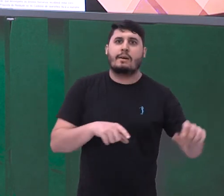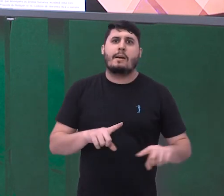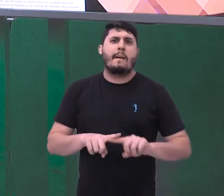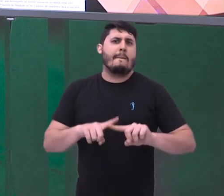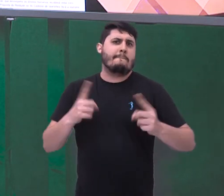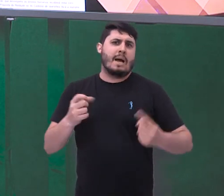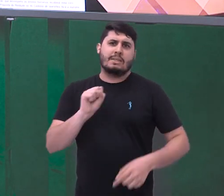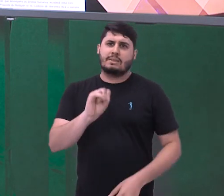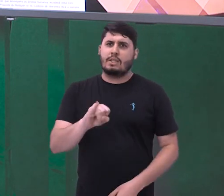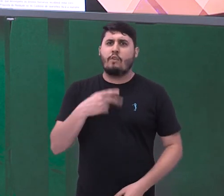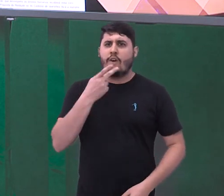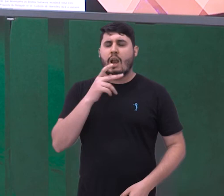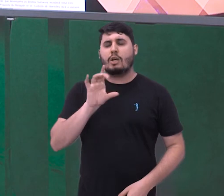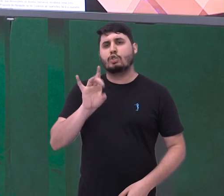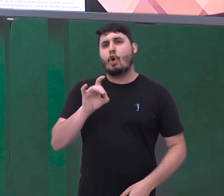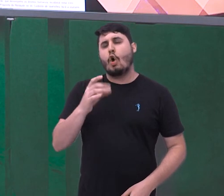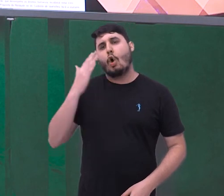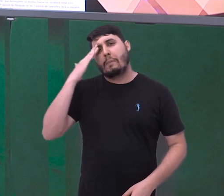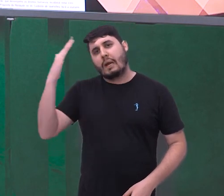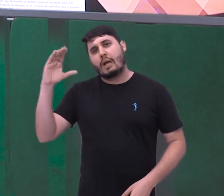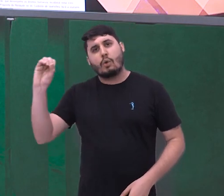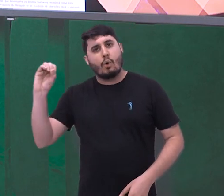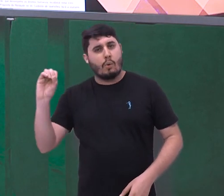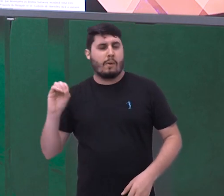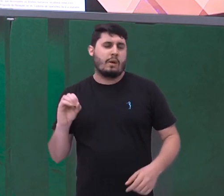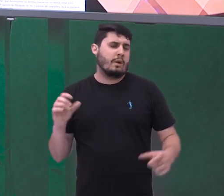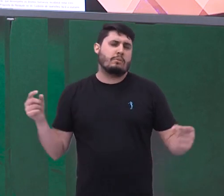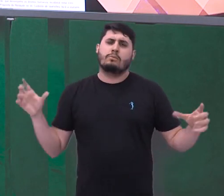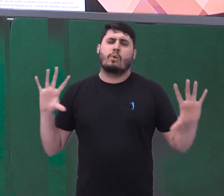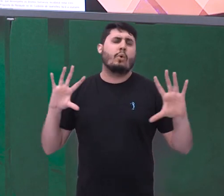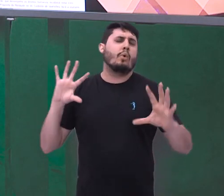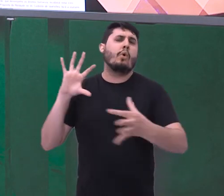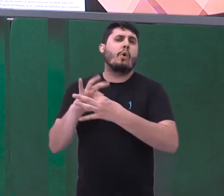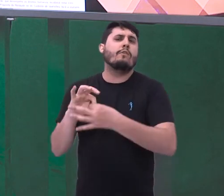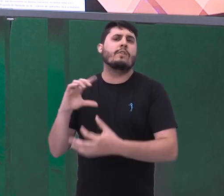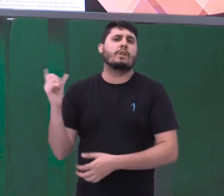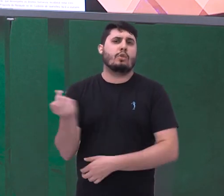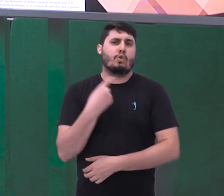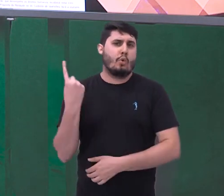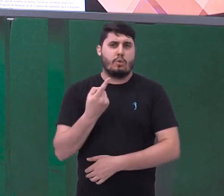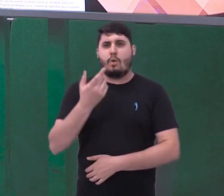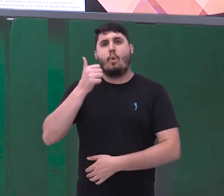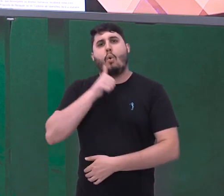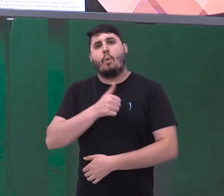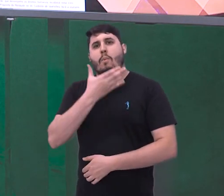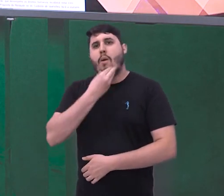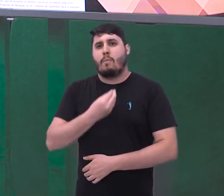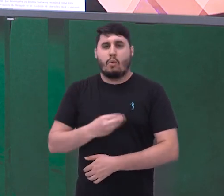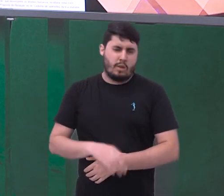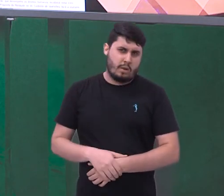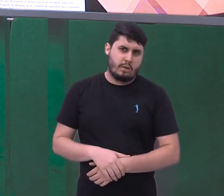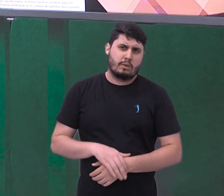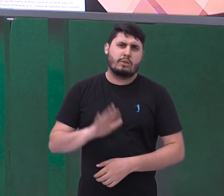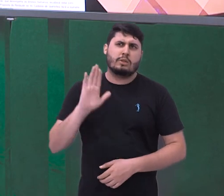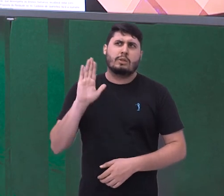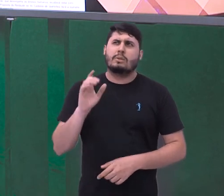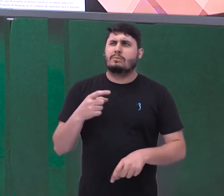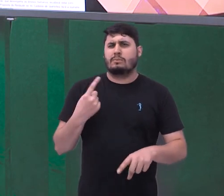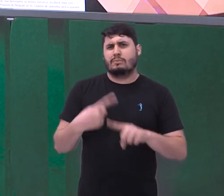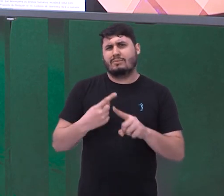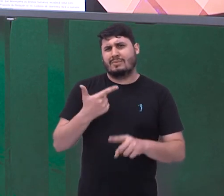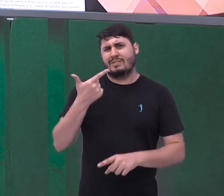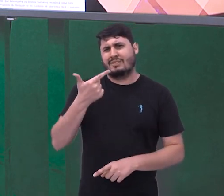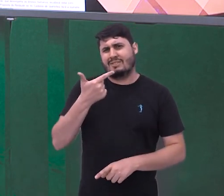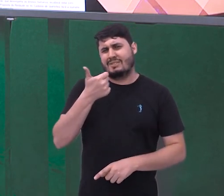também não estarei errada se eu disser apenas todos. Como é tudo muito novo, apesar de já ter 100,